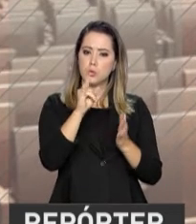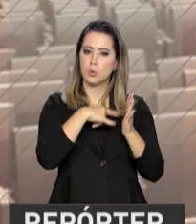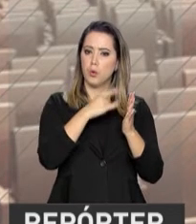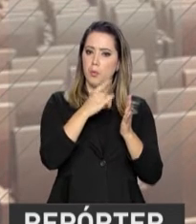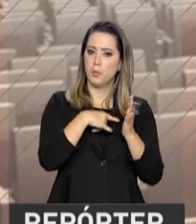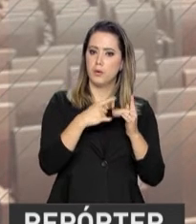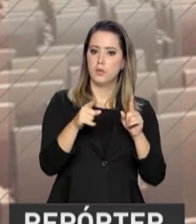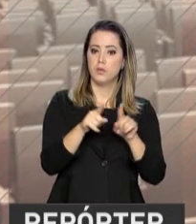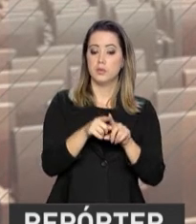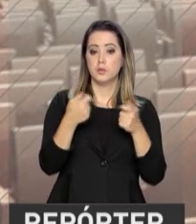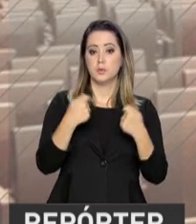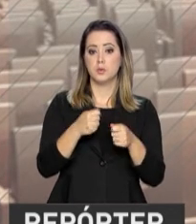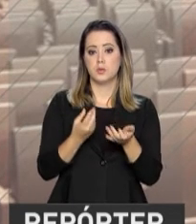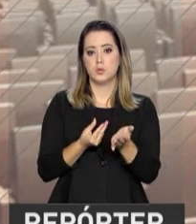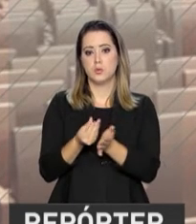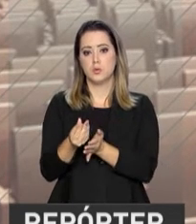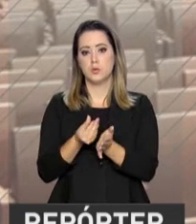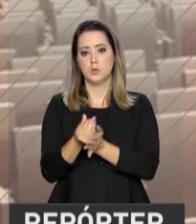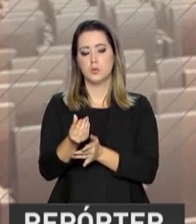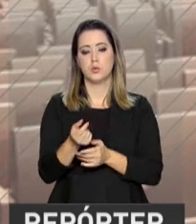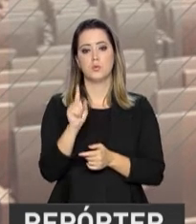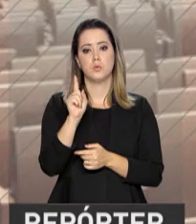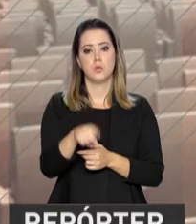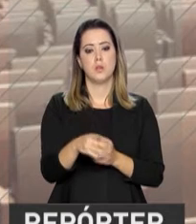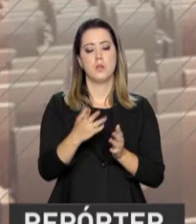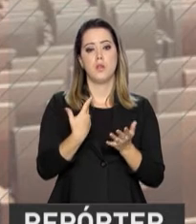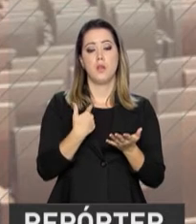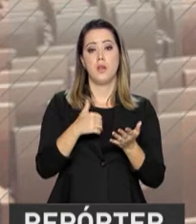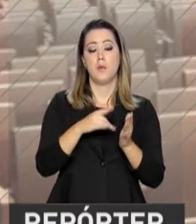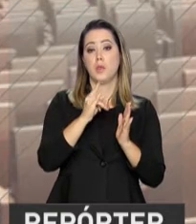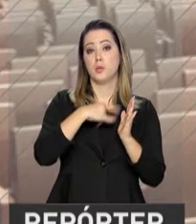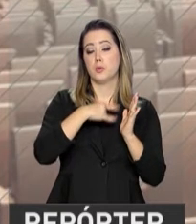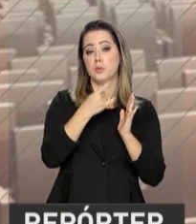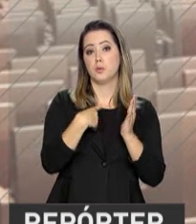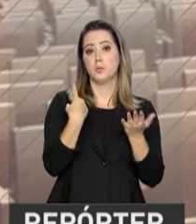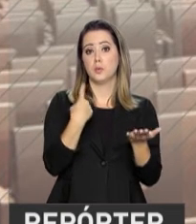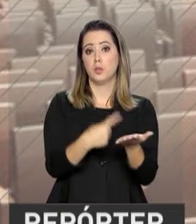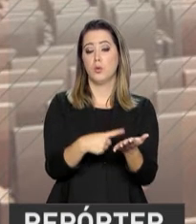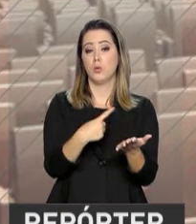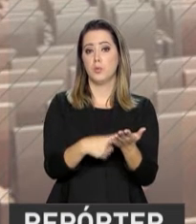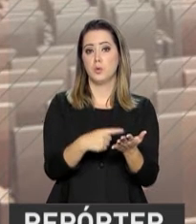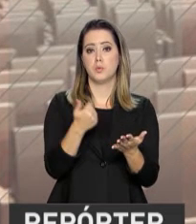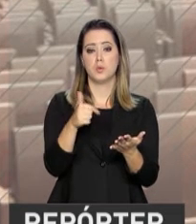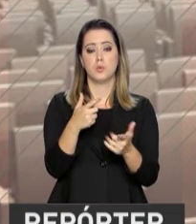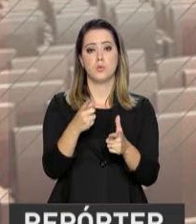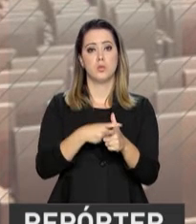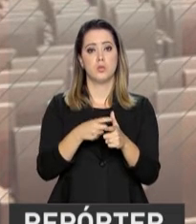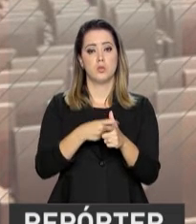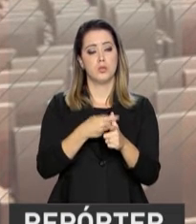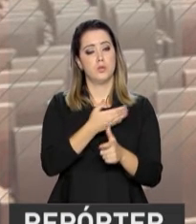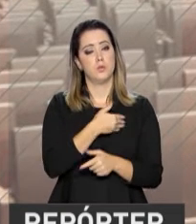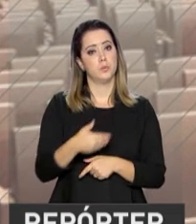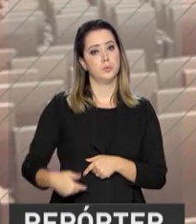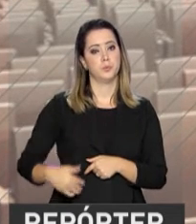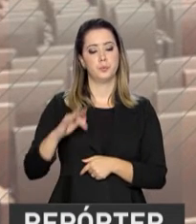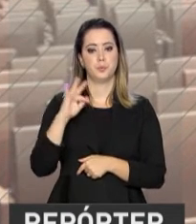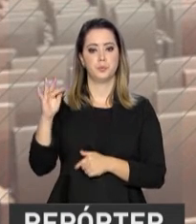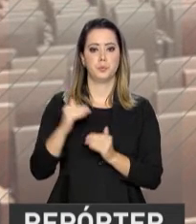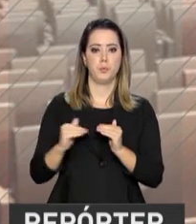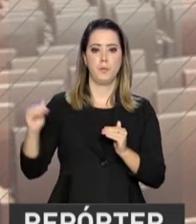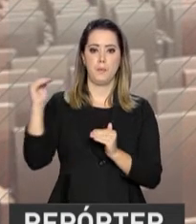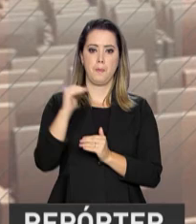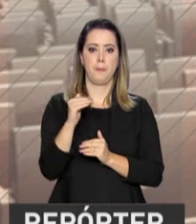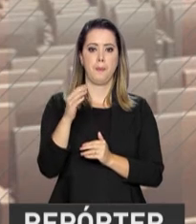para a liberação dos recursos. São certidões que comprovam não existirem dívidas com o governo federal. Aumento